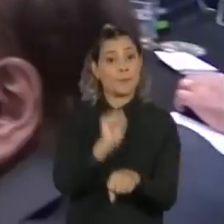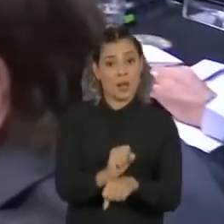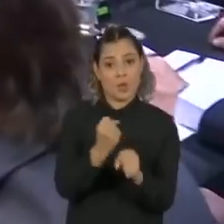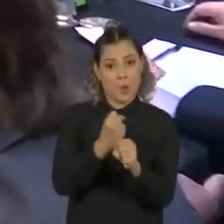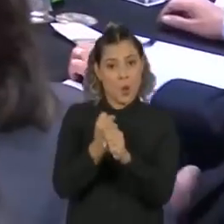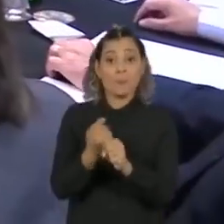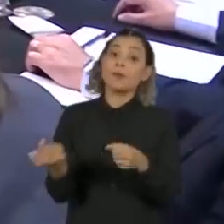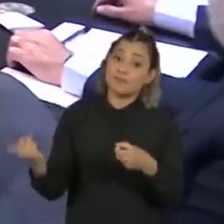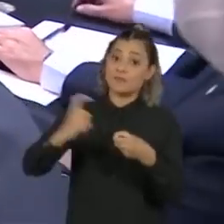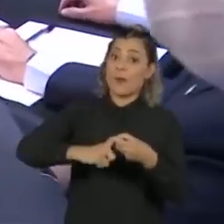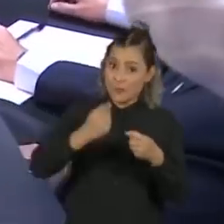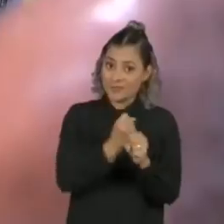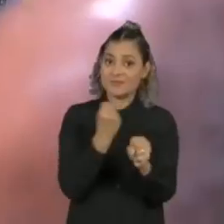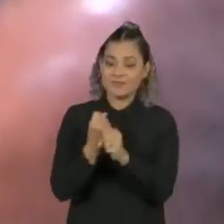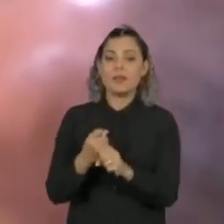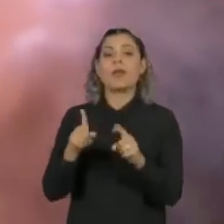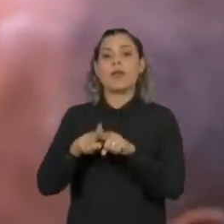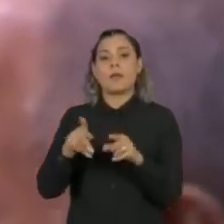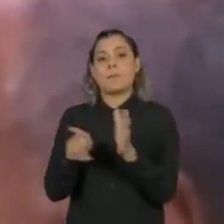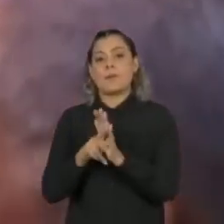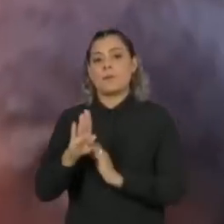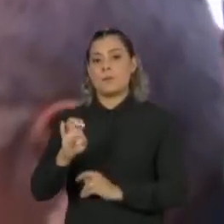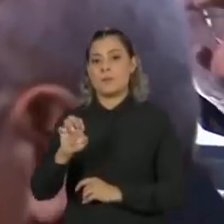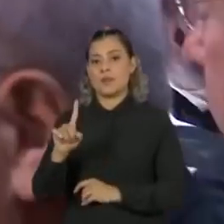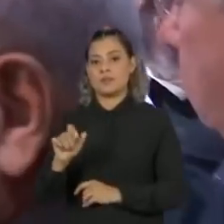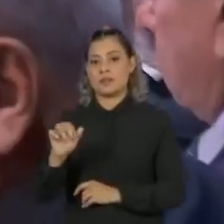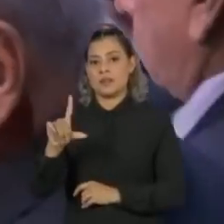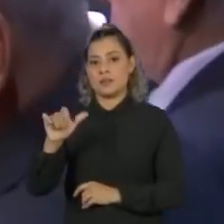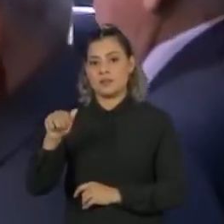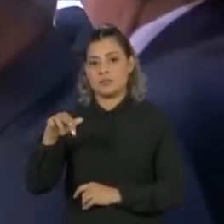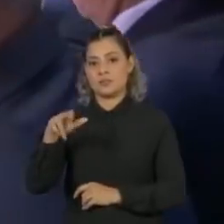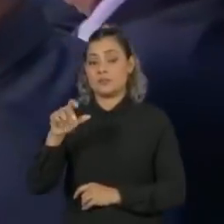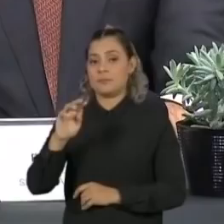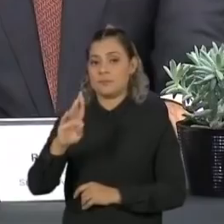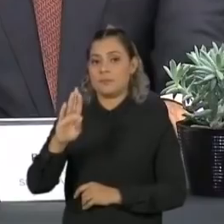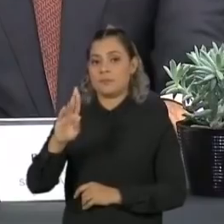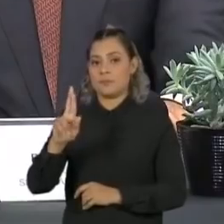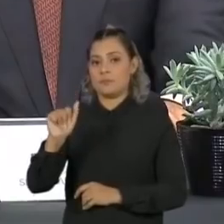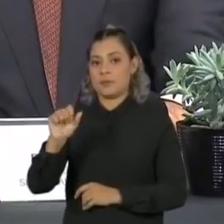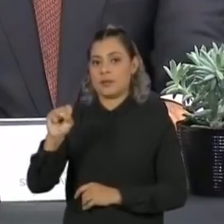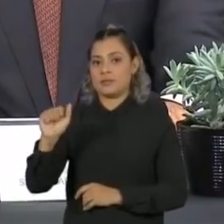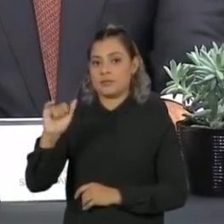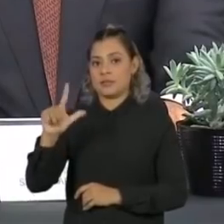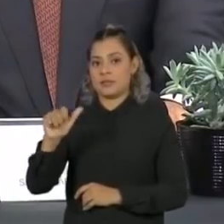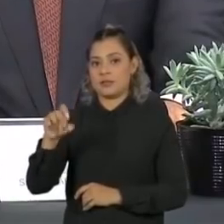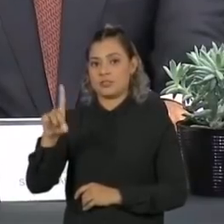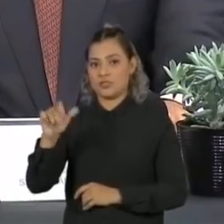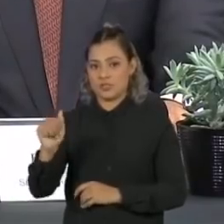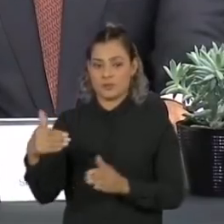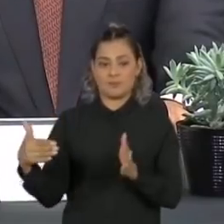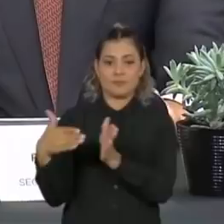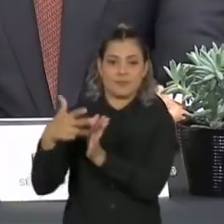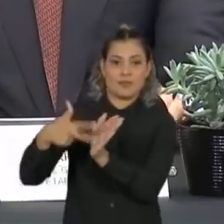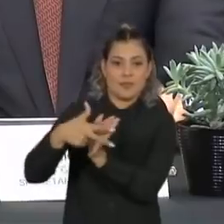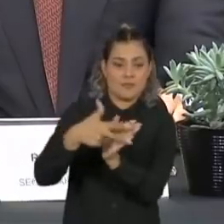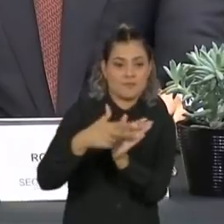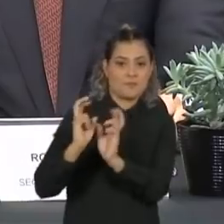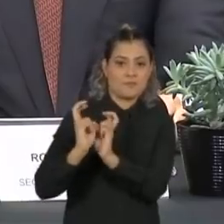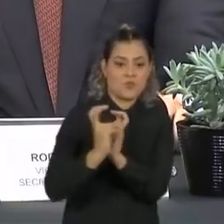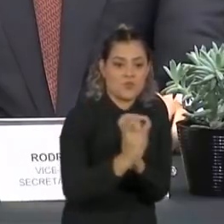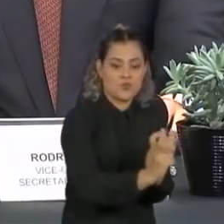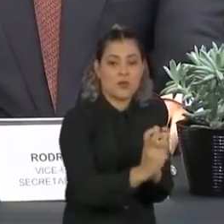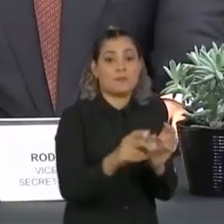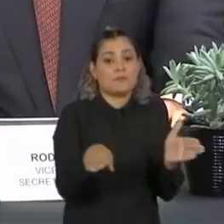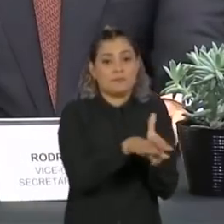fará a ligação entre Brasilândia e São Joaquim, um trajeto de 15 quilômetros. Nós anunciamos o contrato de